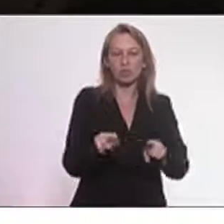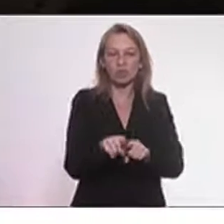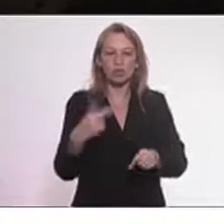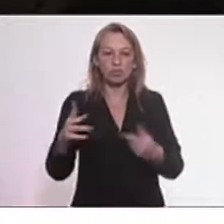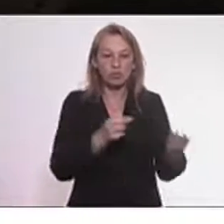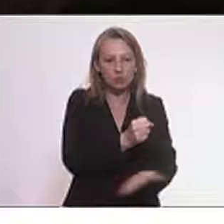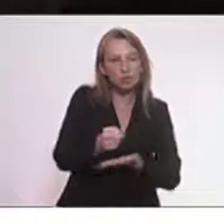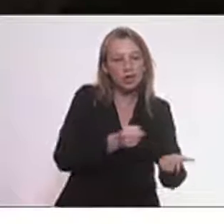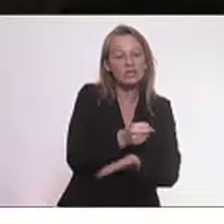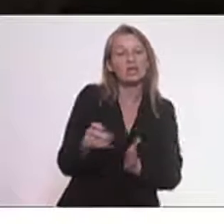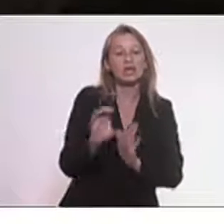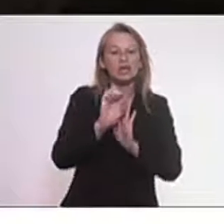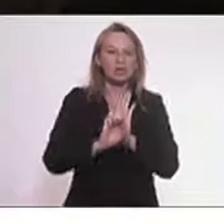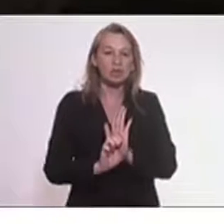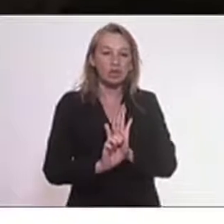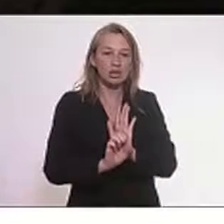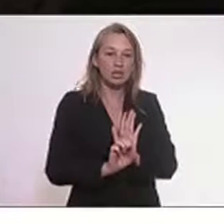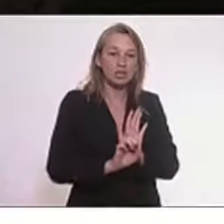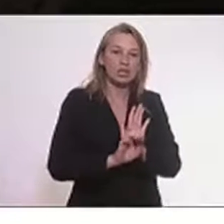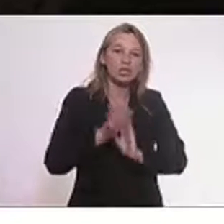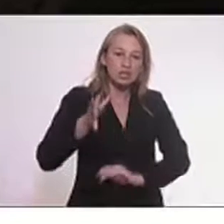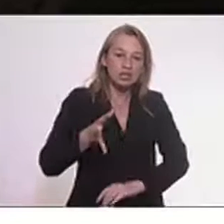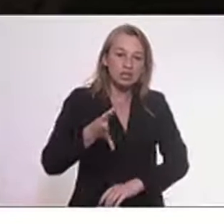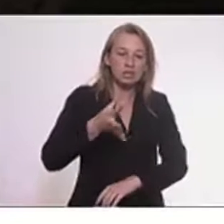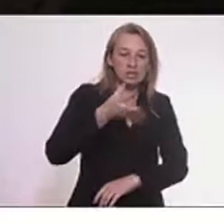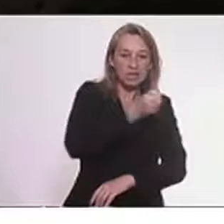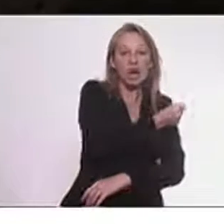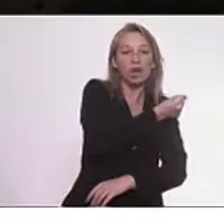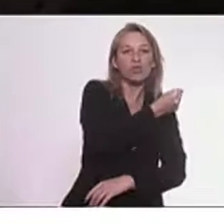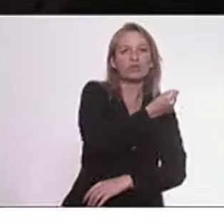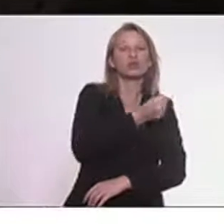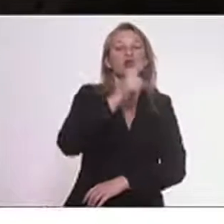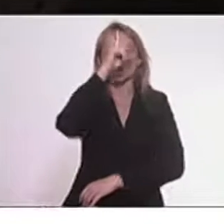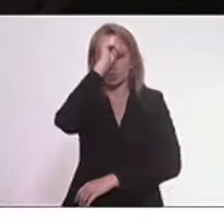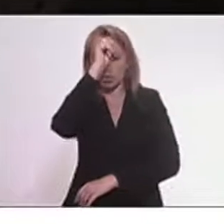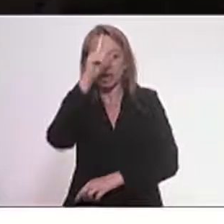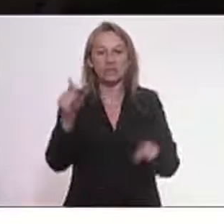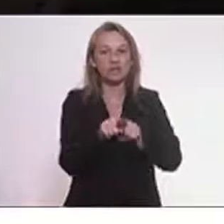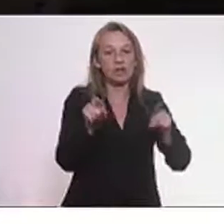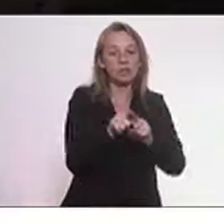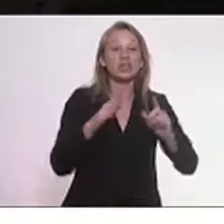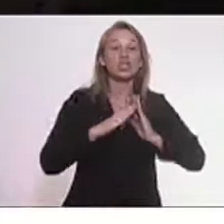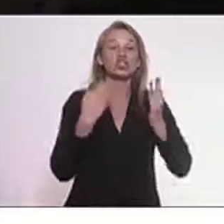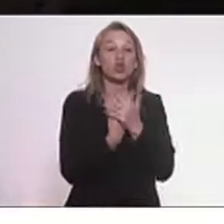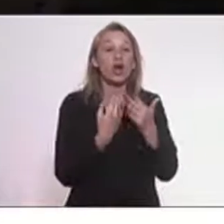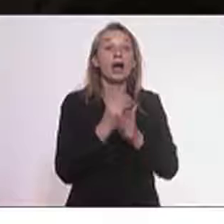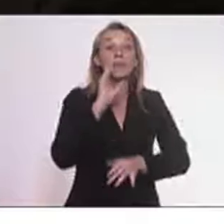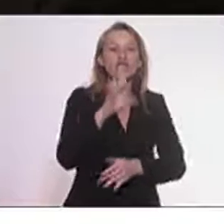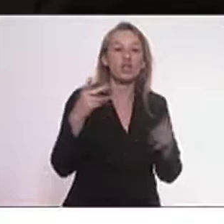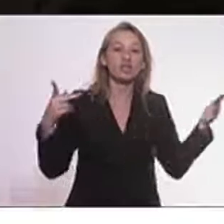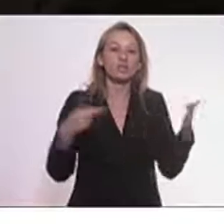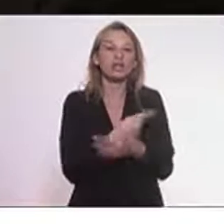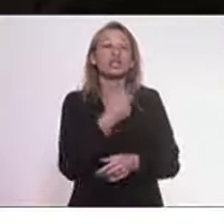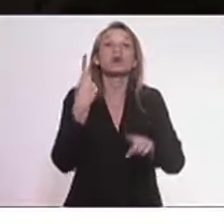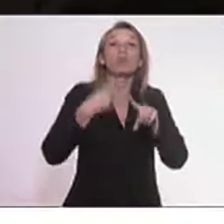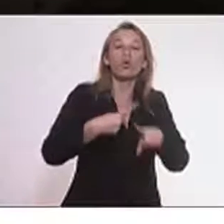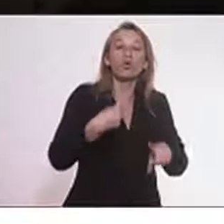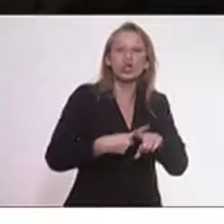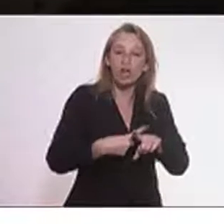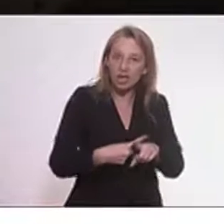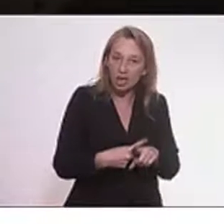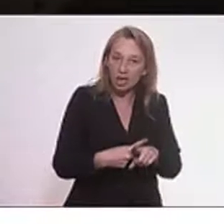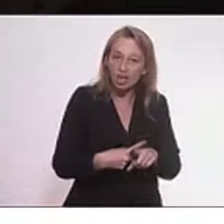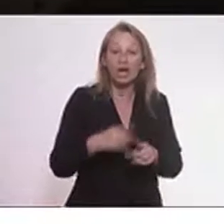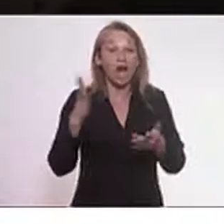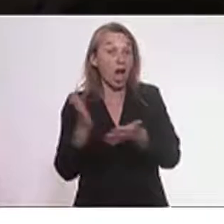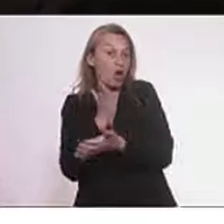que emendas impositivas salvam muitos hospitais, salvam muitas escolas. Mas isso só acontece porque é conveniente